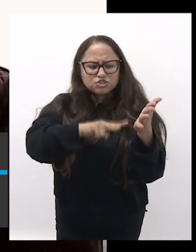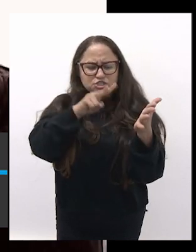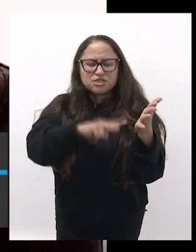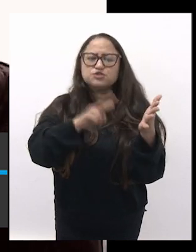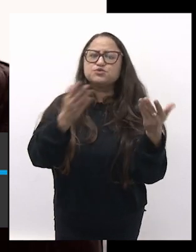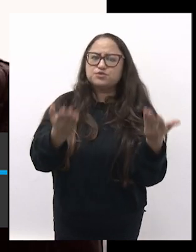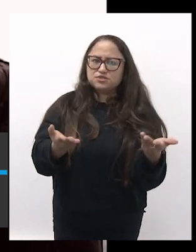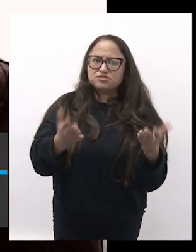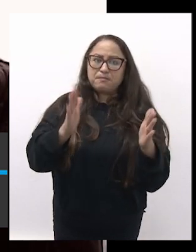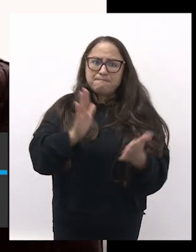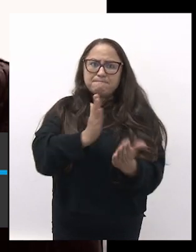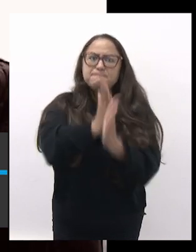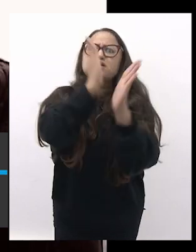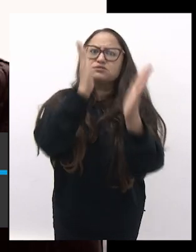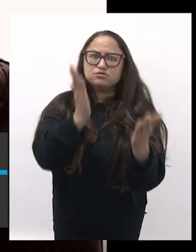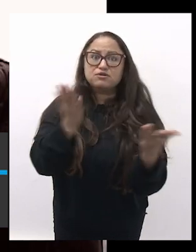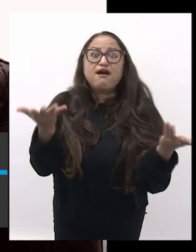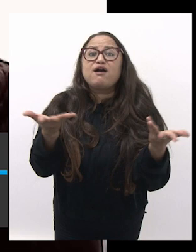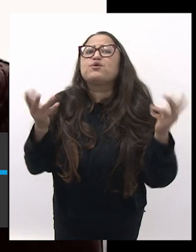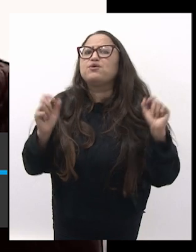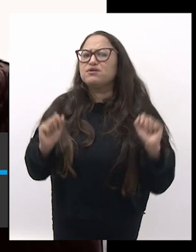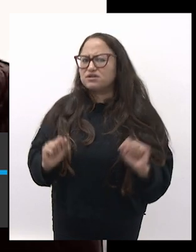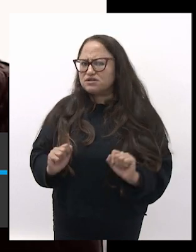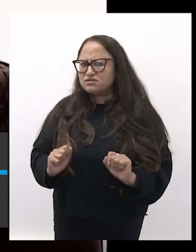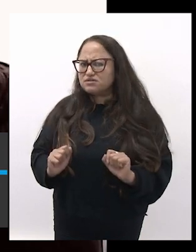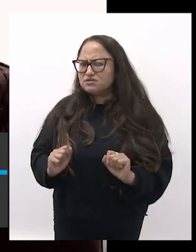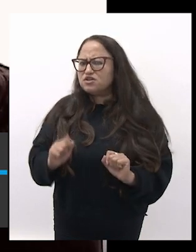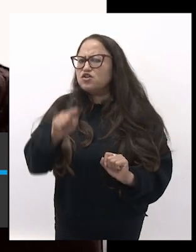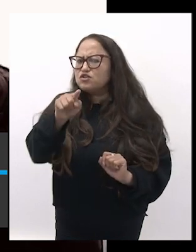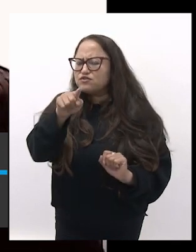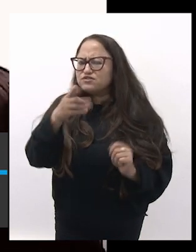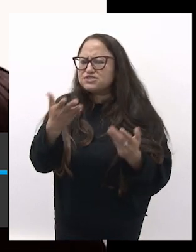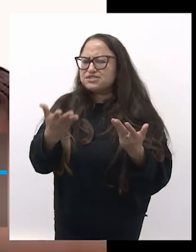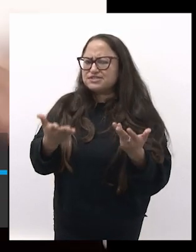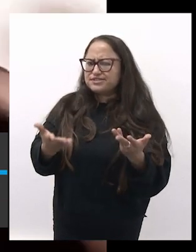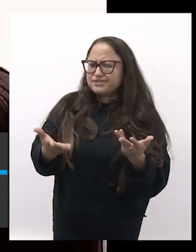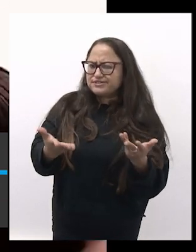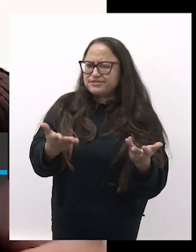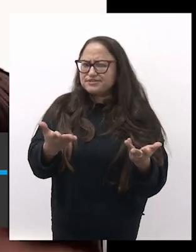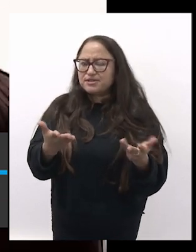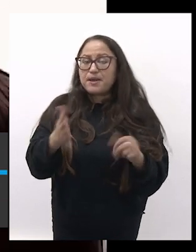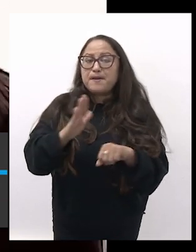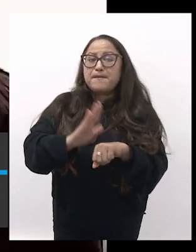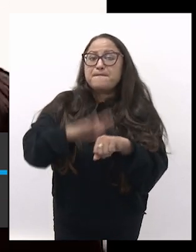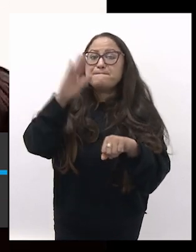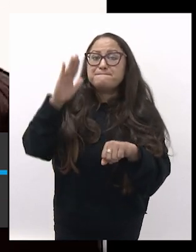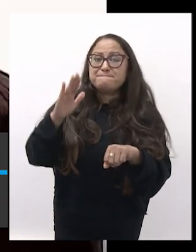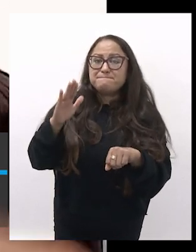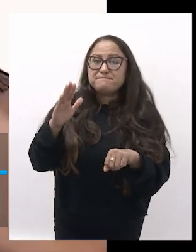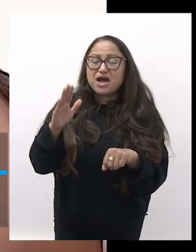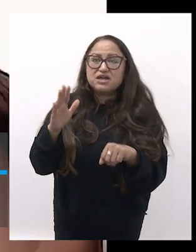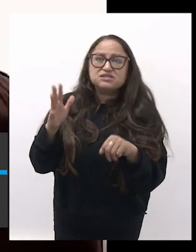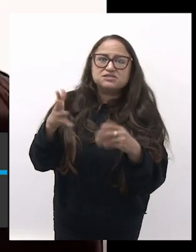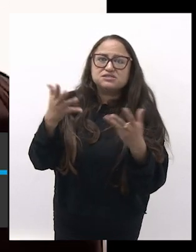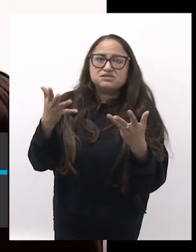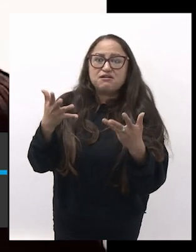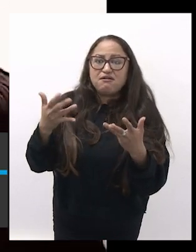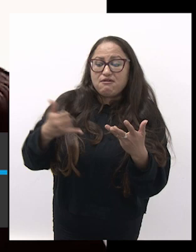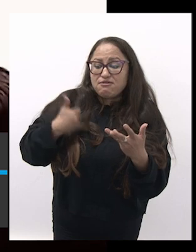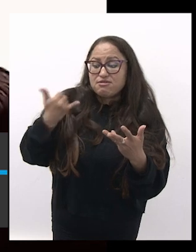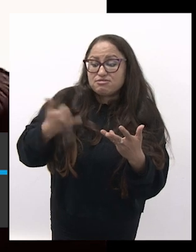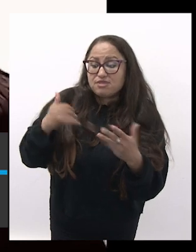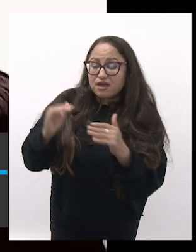assim. E agora, você com mais maturidade, com